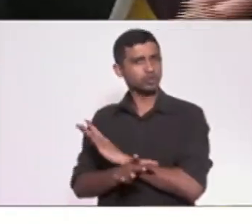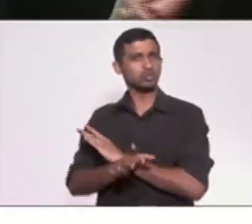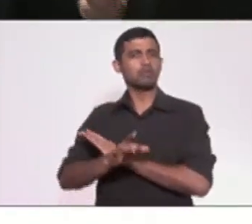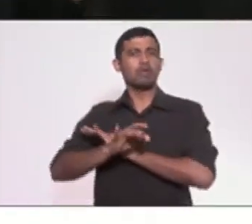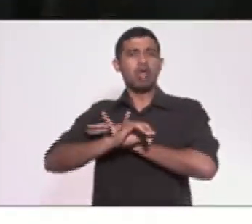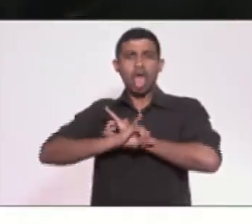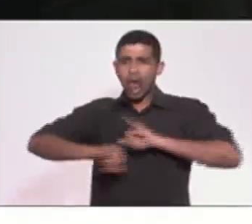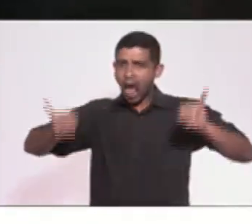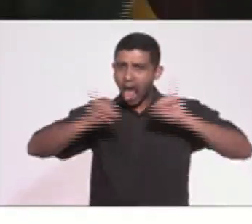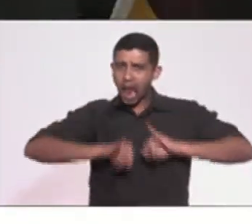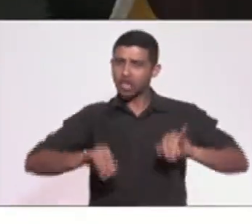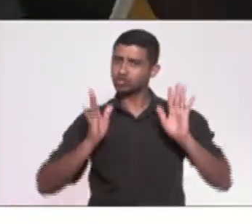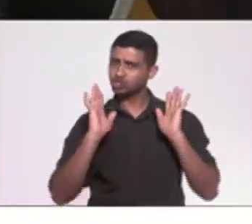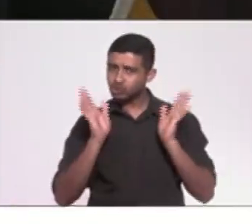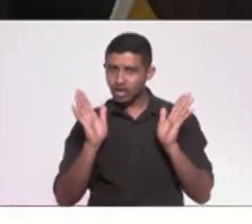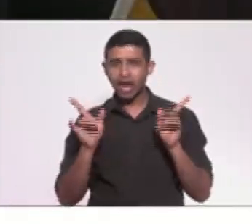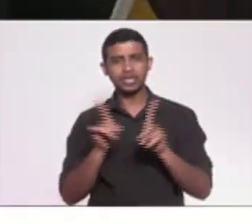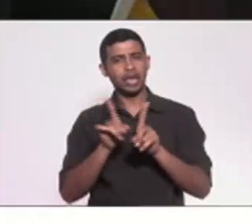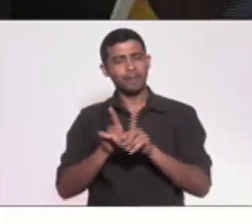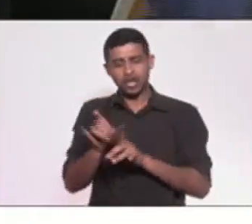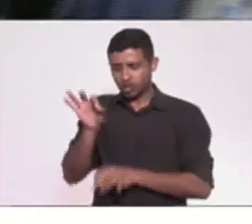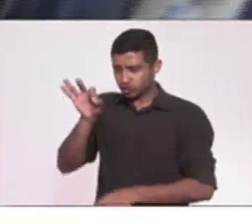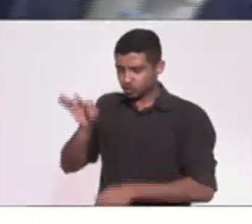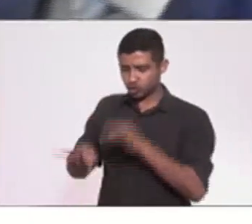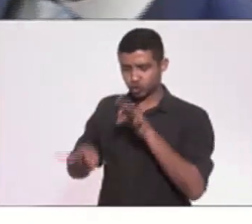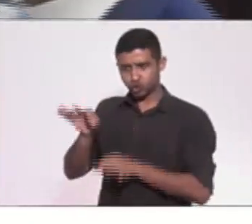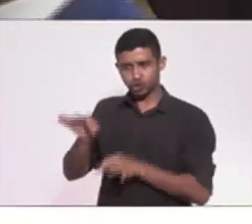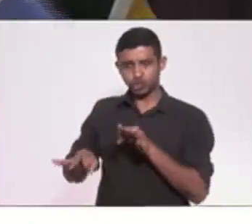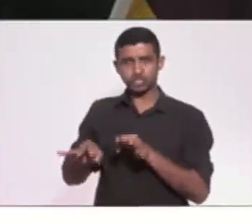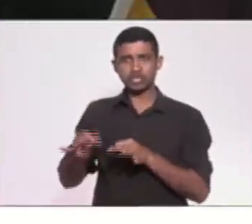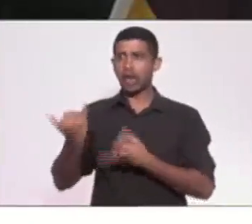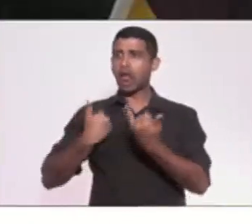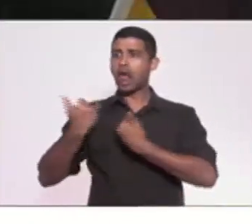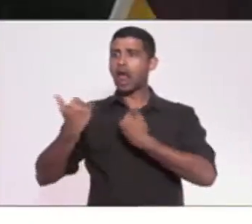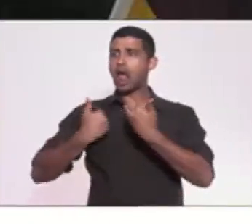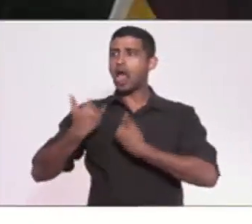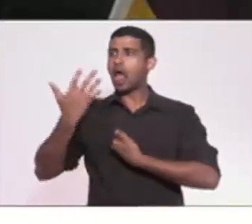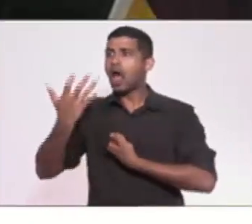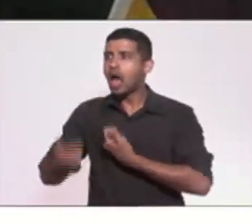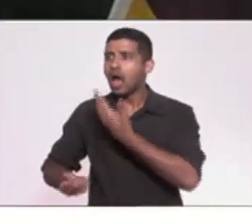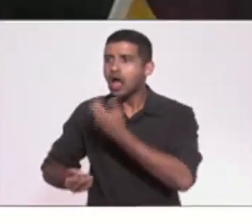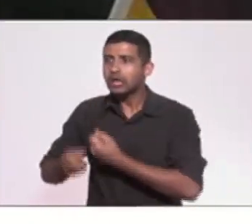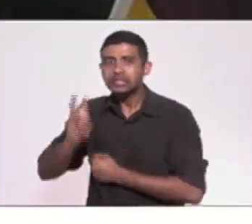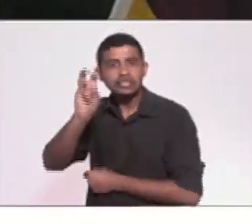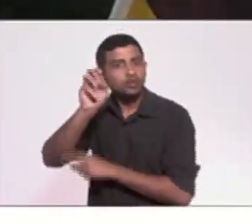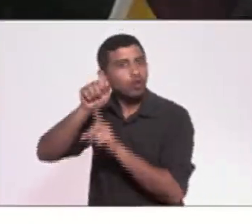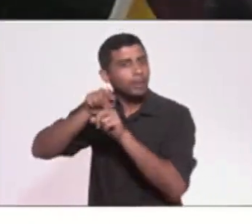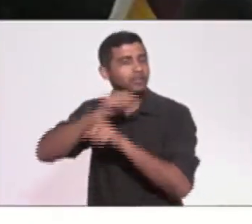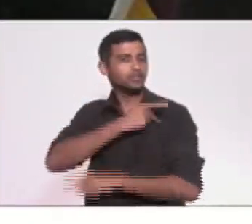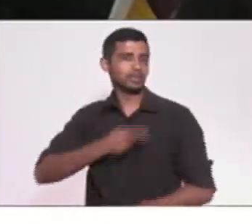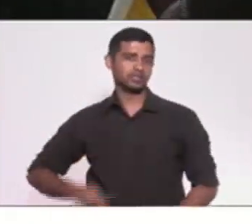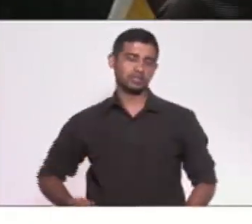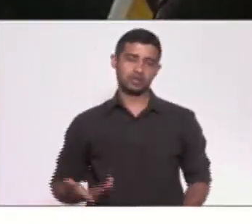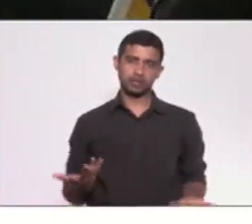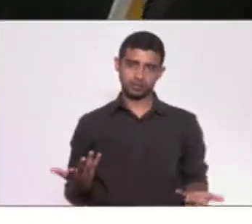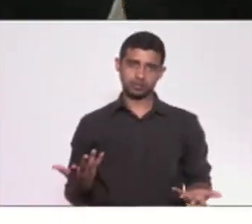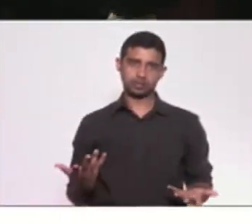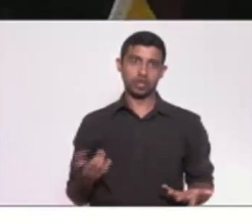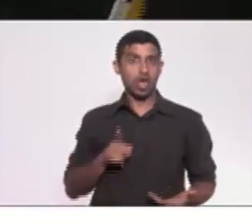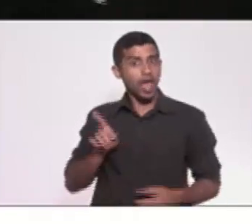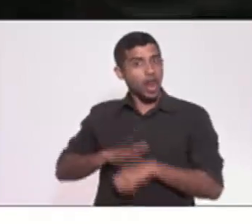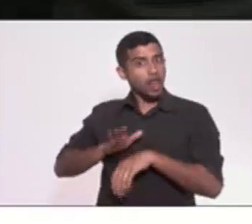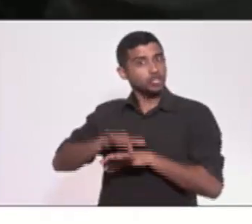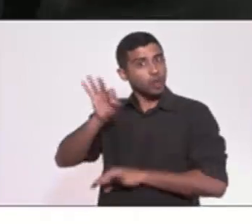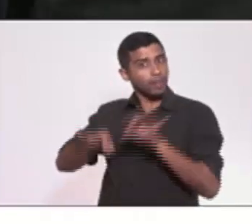denúncia foi feita. A justiça catou a denúncia há 5 meses, senhor presidente. Que julgue